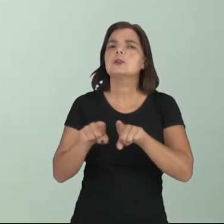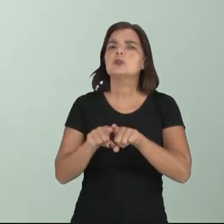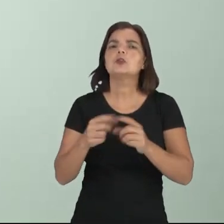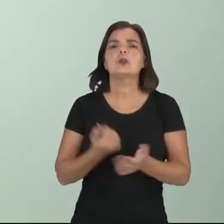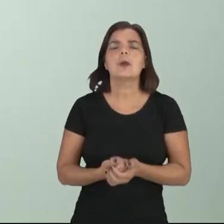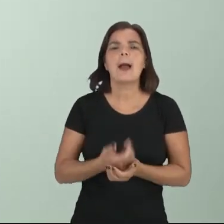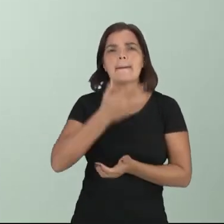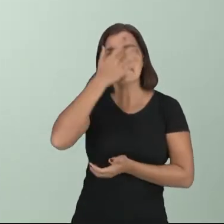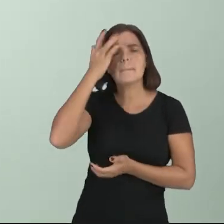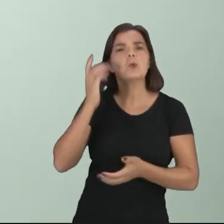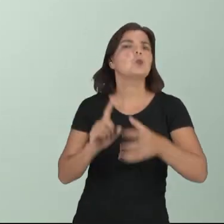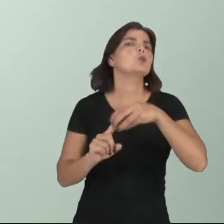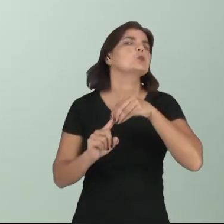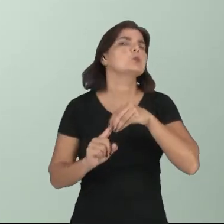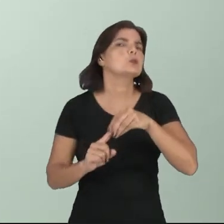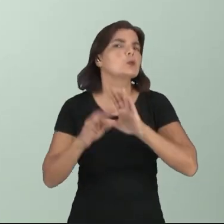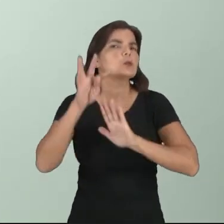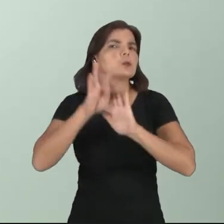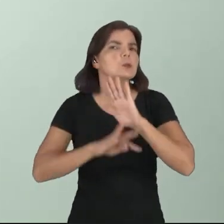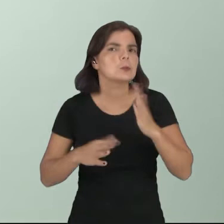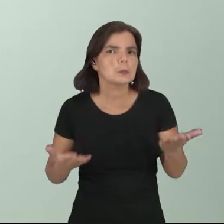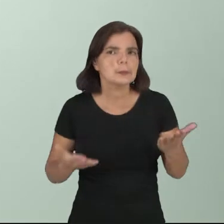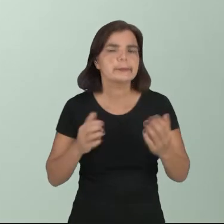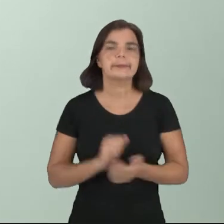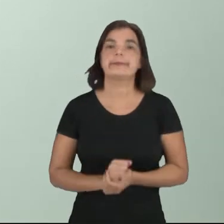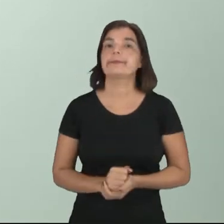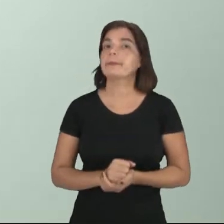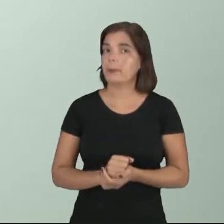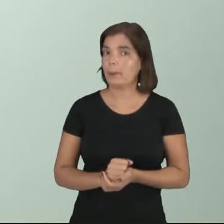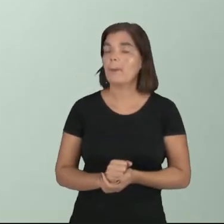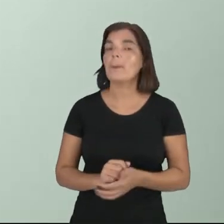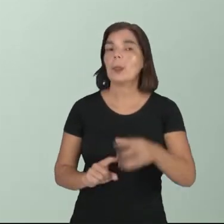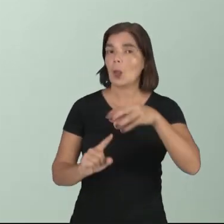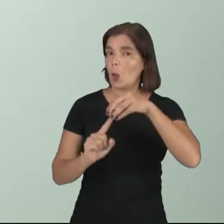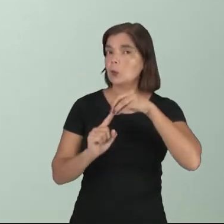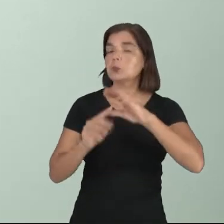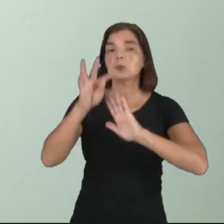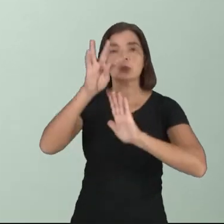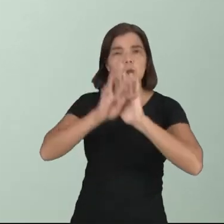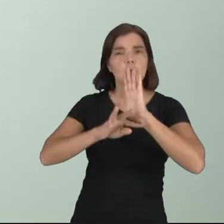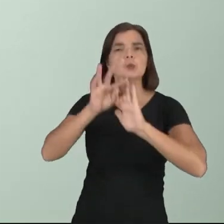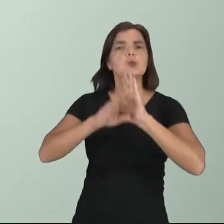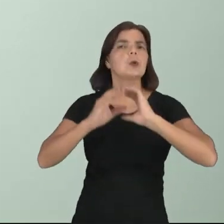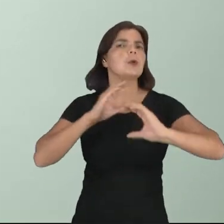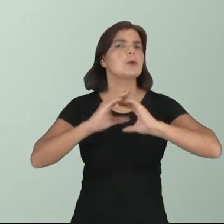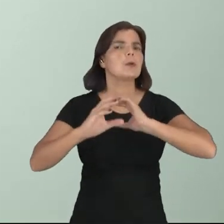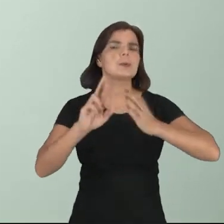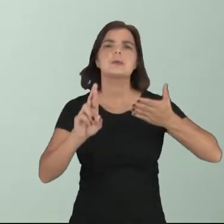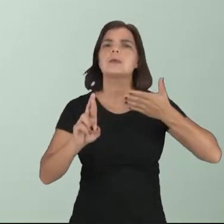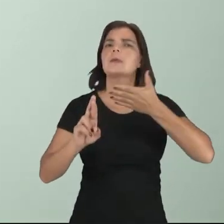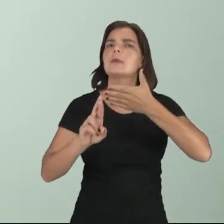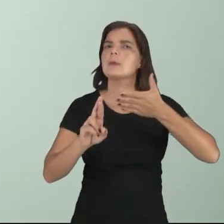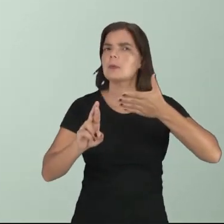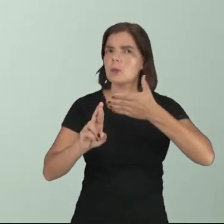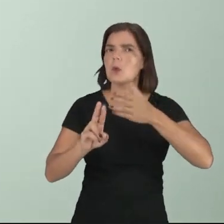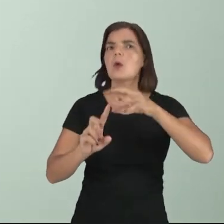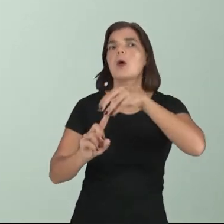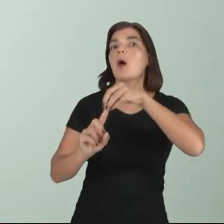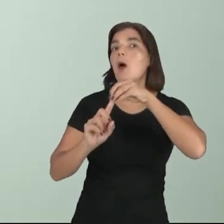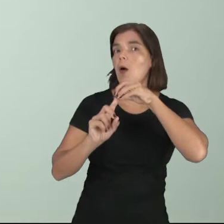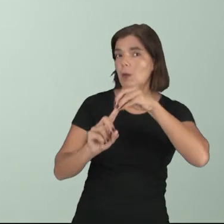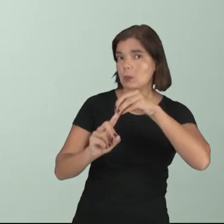intenção de um texto? Acompanhem. A intenção comunicativa de um texto refere-se